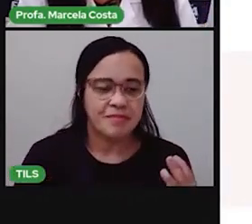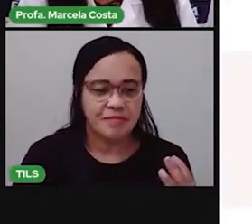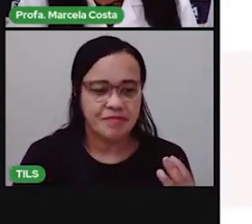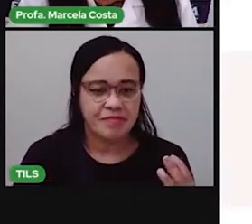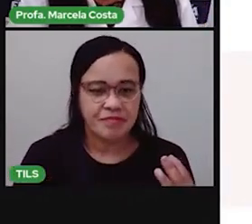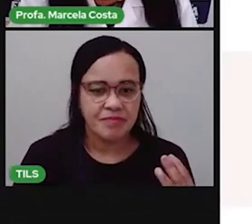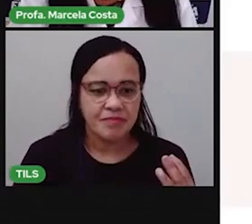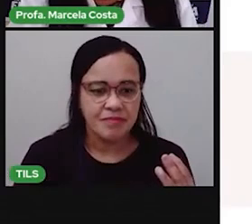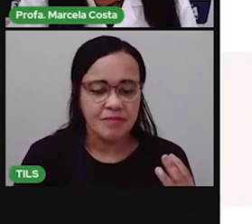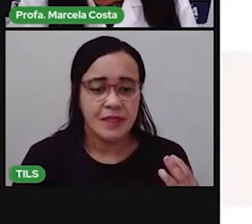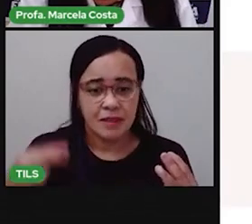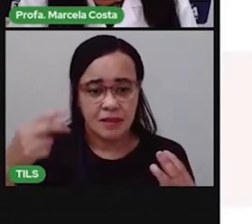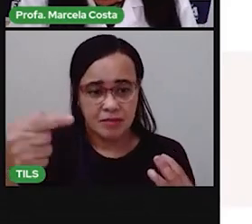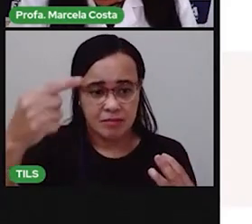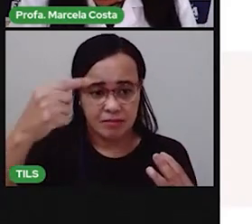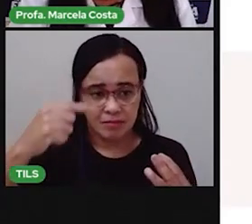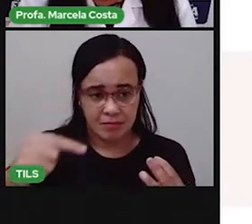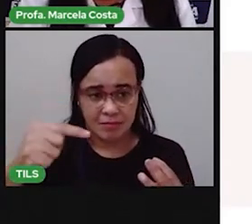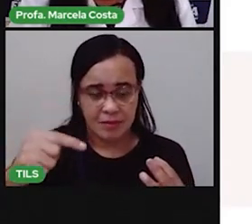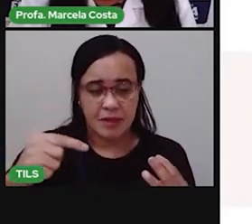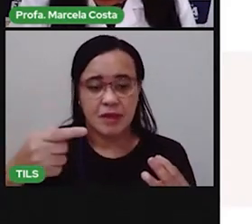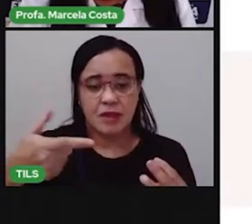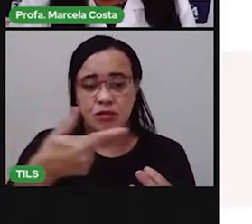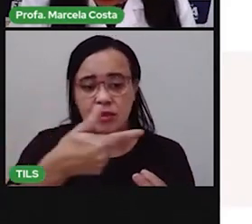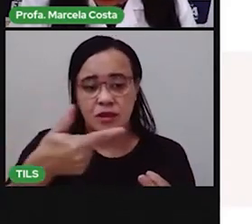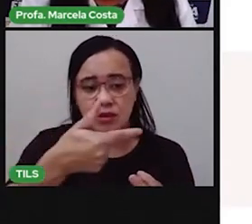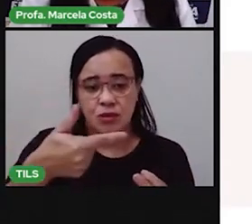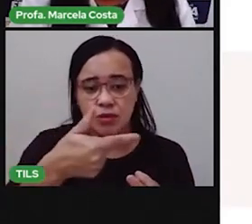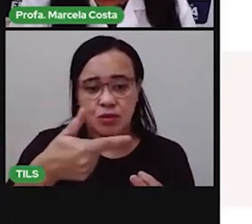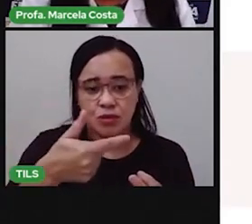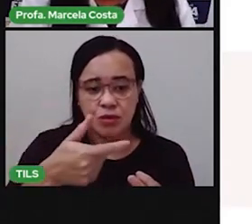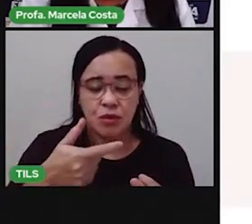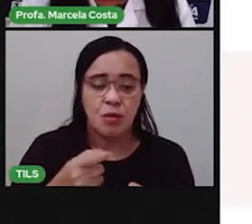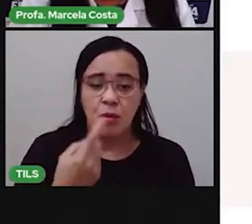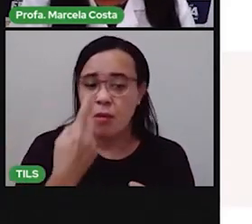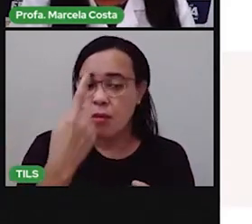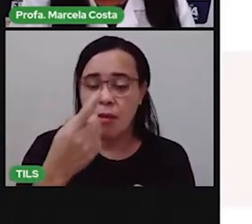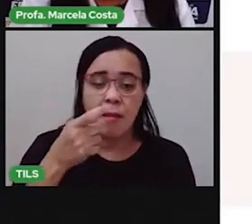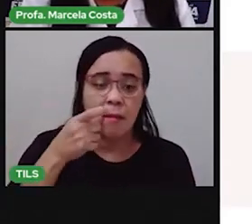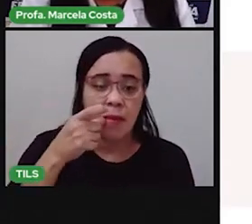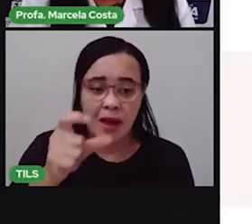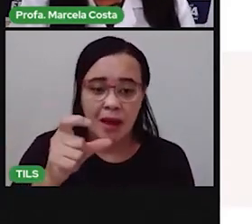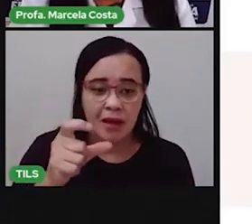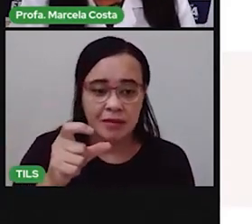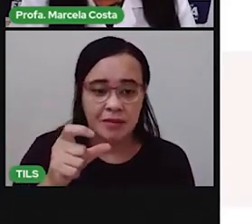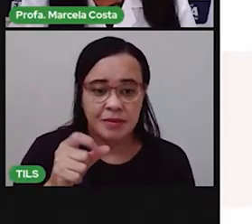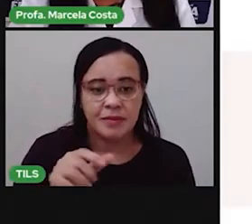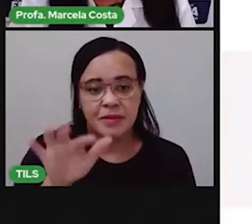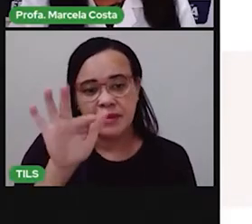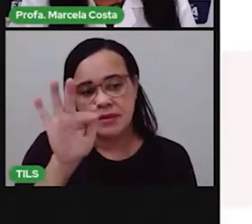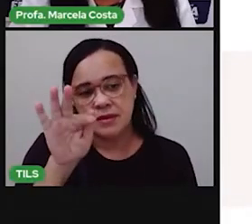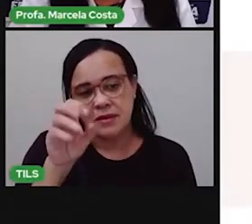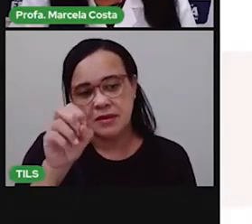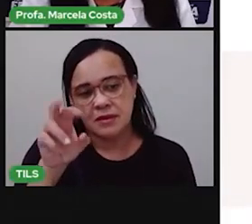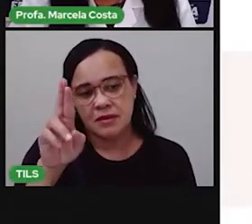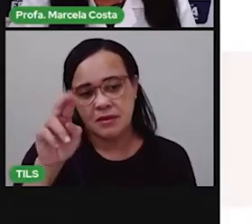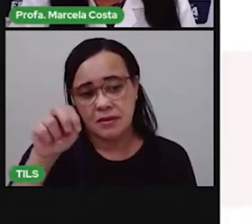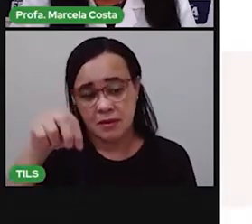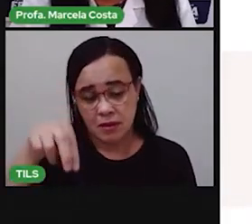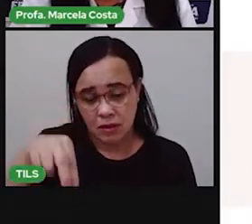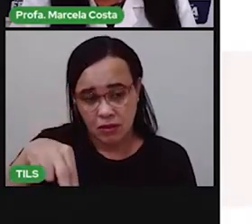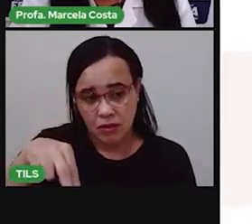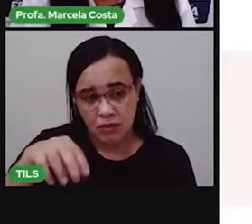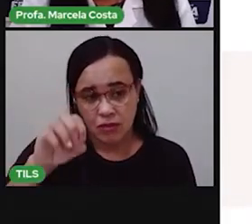E o segundo verso tem uma palavra só, tá vendo? Forno. E assim, em